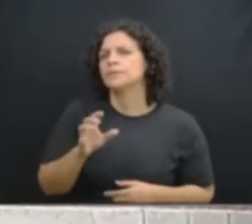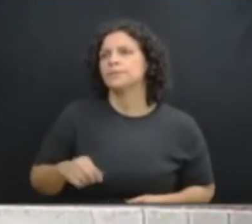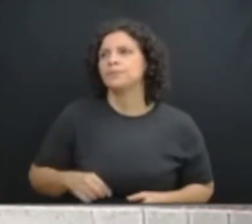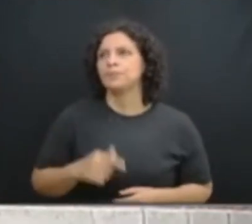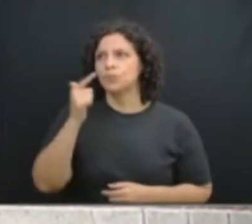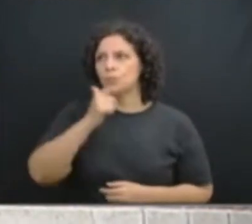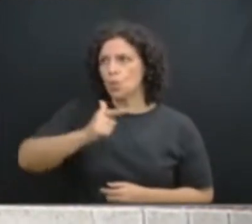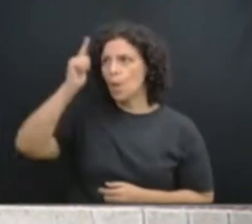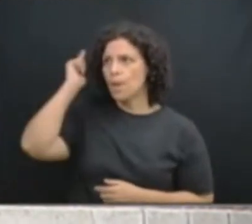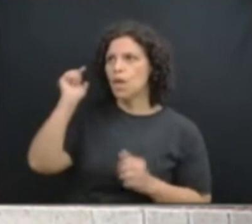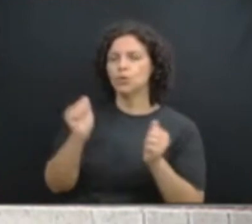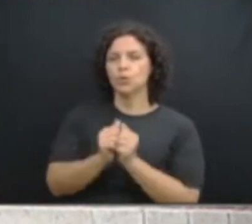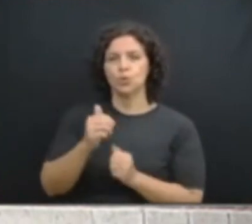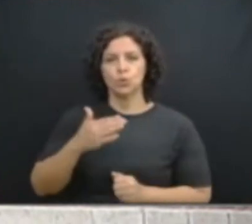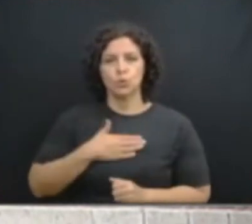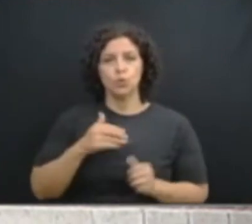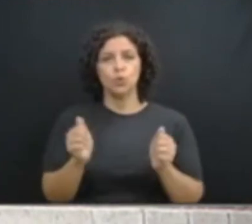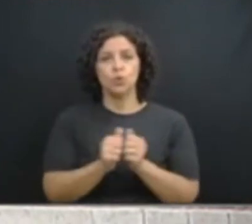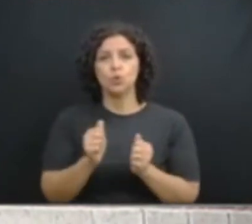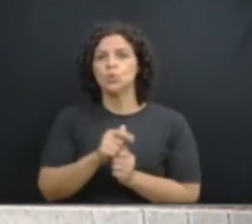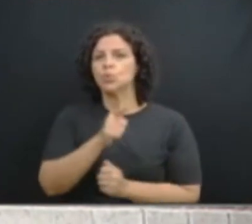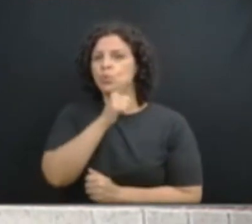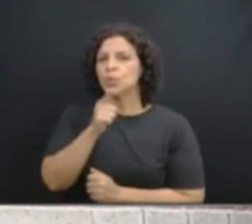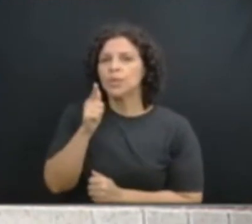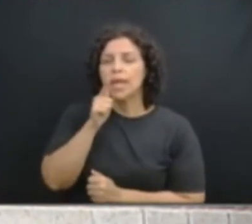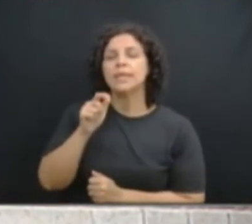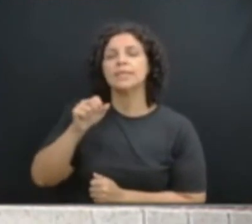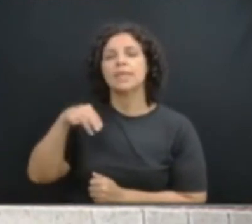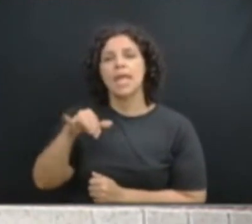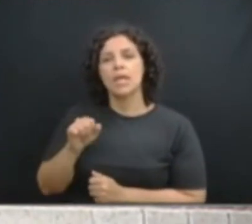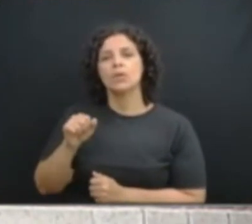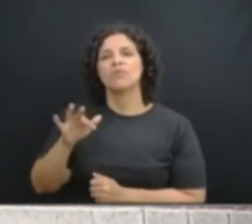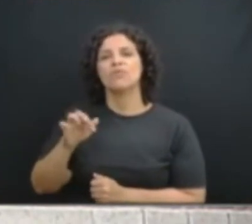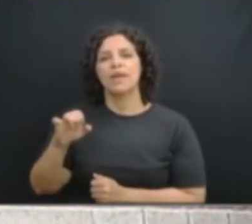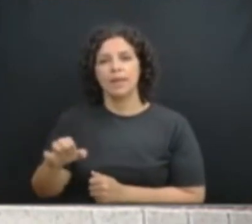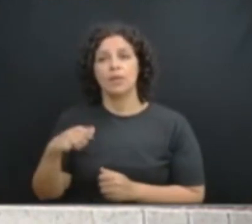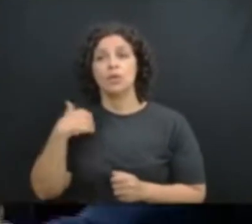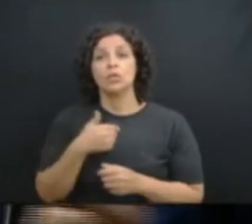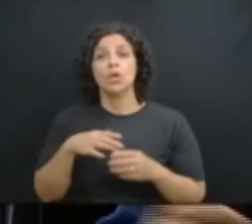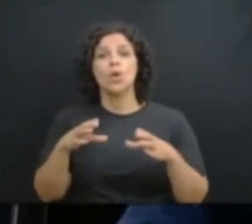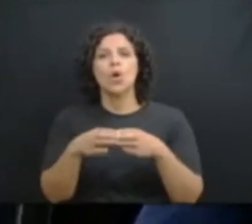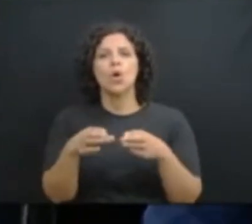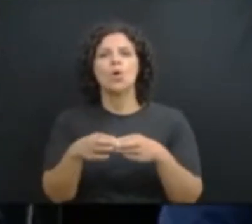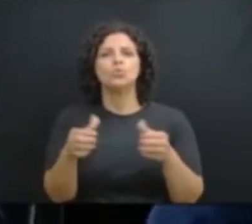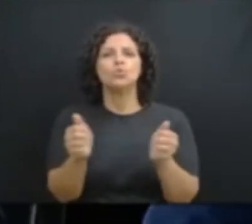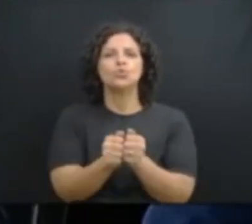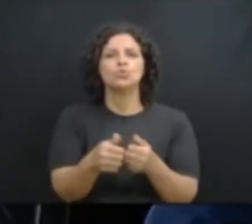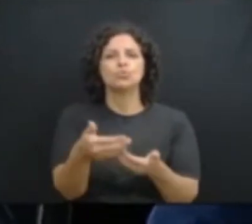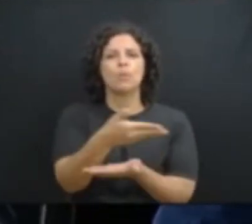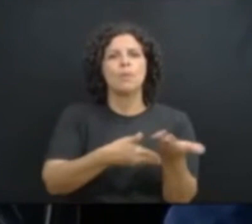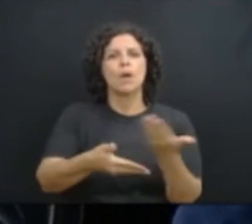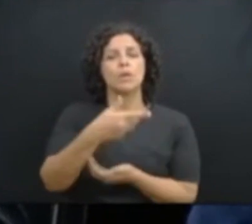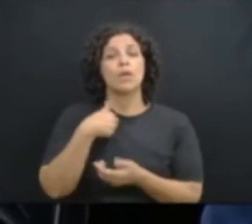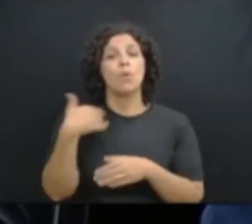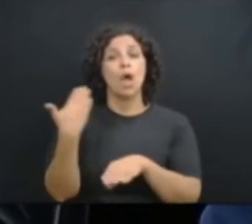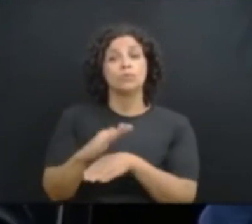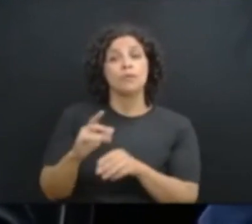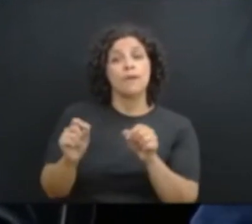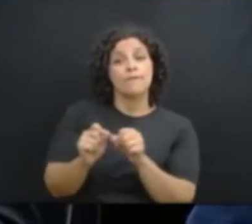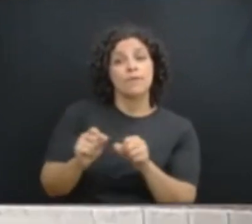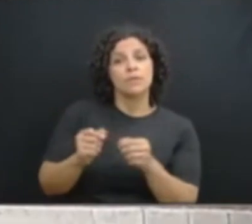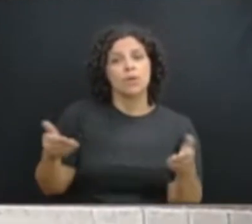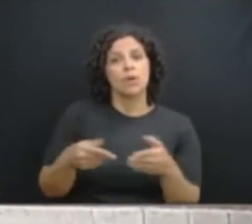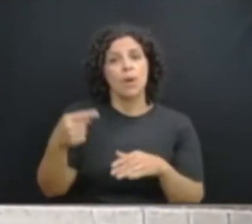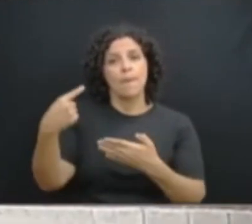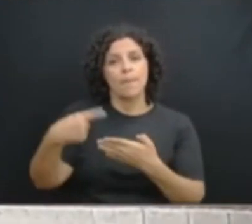Romanelli estava comigo, junto com o Enio, com a Gleice e com o doutor Faê. Eu quero conversar com todo mundo junto. Eu quero ajudar a fazer que